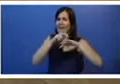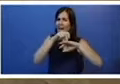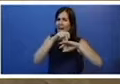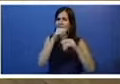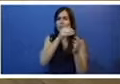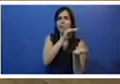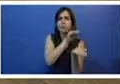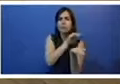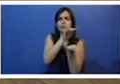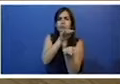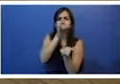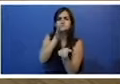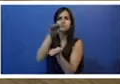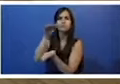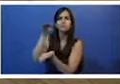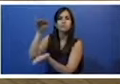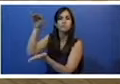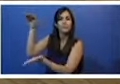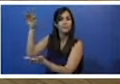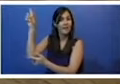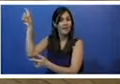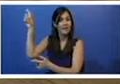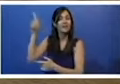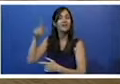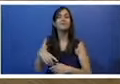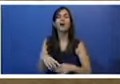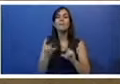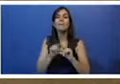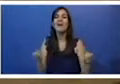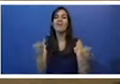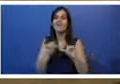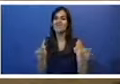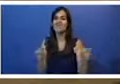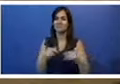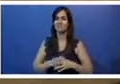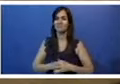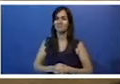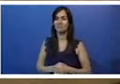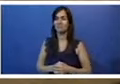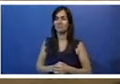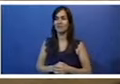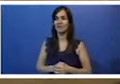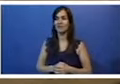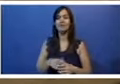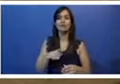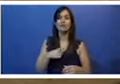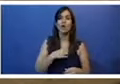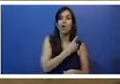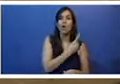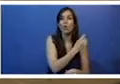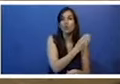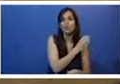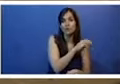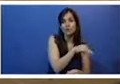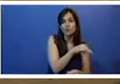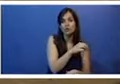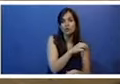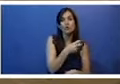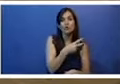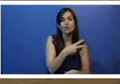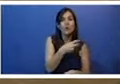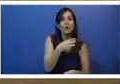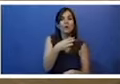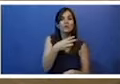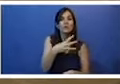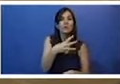Então essas aqui são as barrinhas de coiner que vocês conhecem ó começa com 1 cm 2 3 até